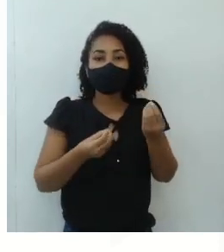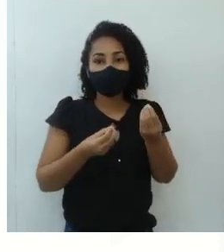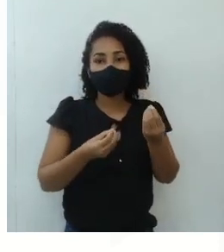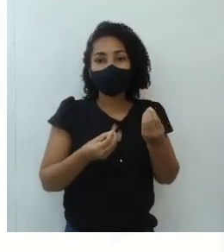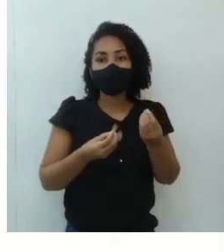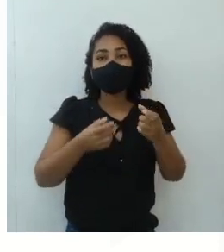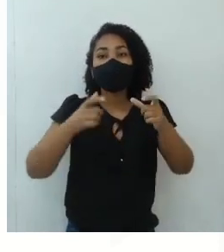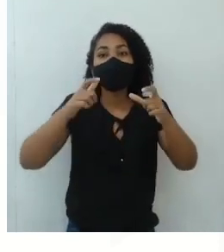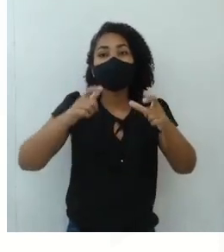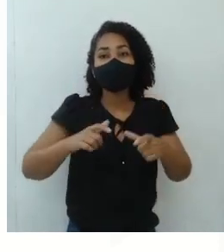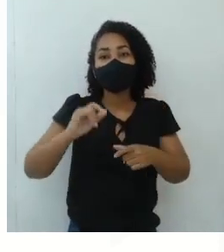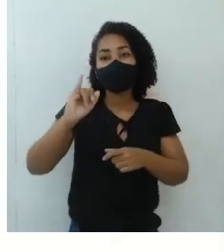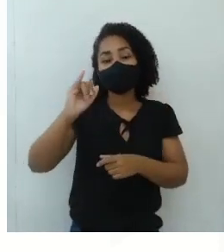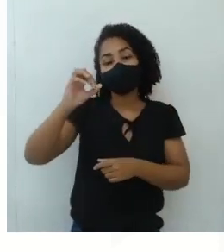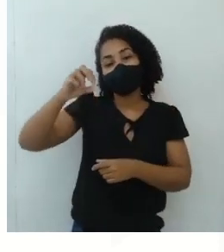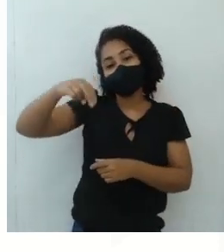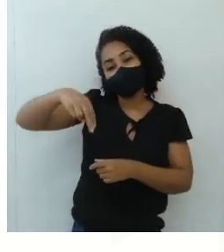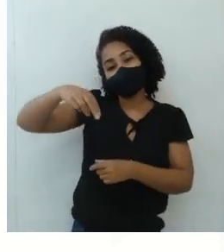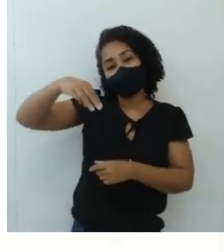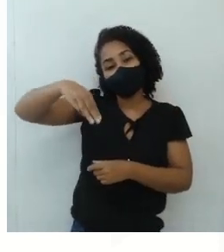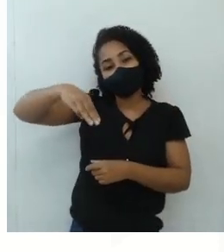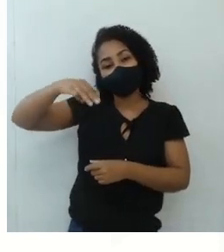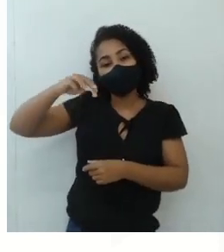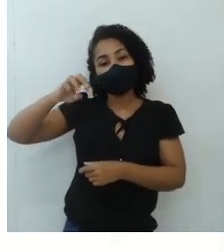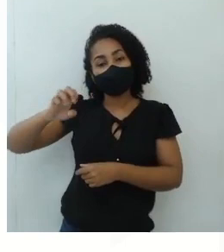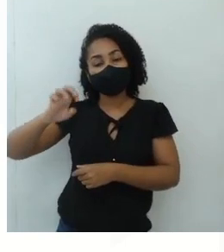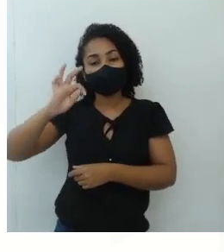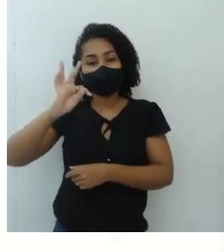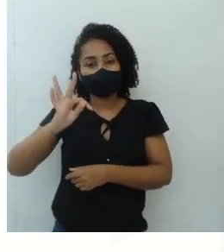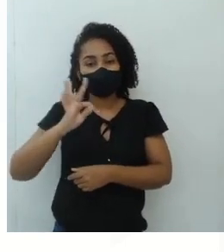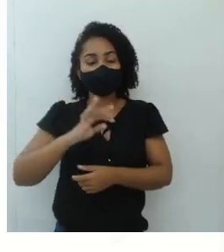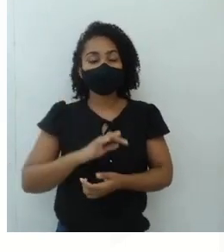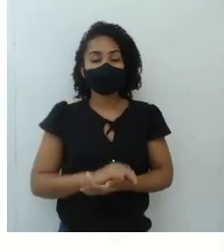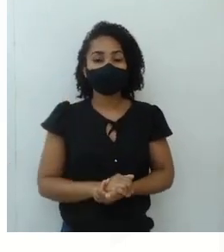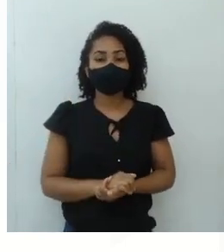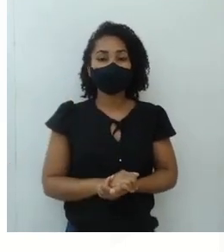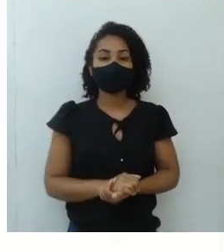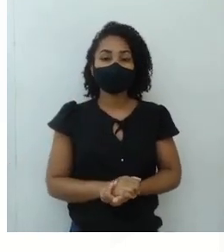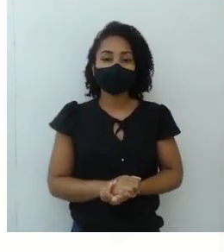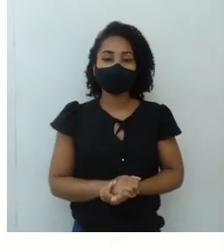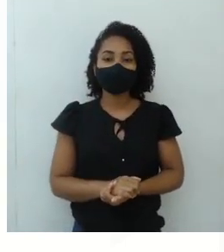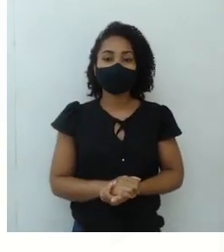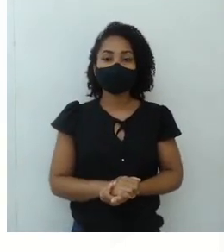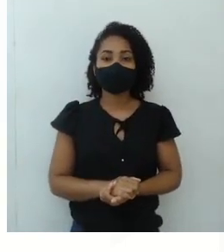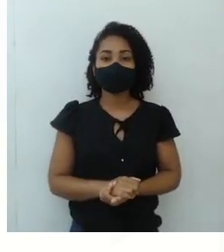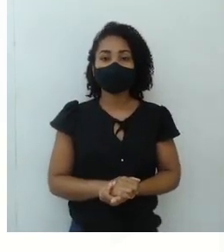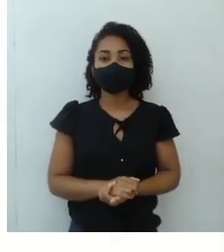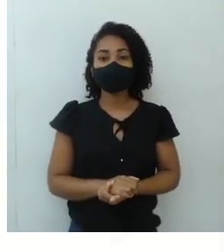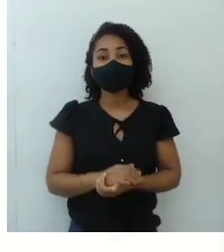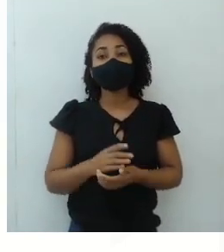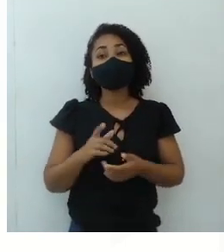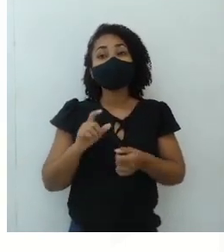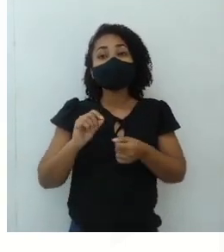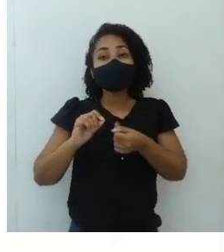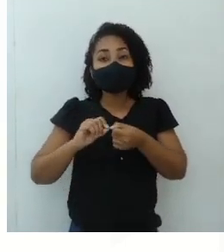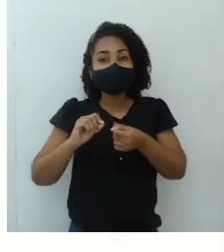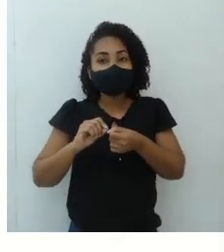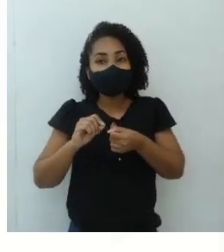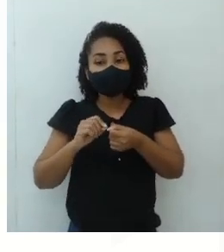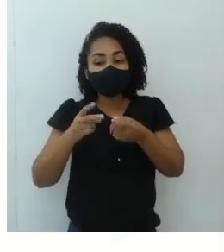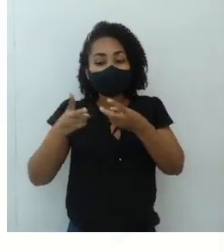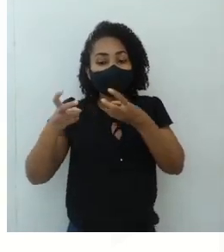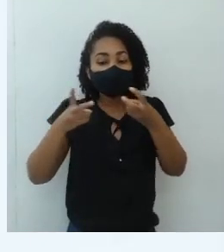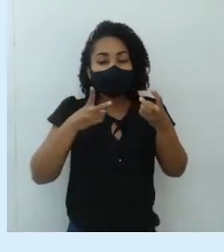Instituto Nacional de Meteorologia, que é chamado de INMET, que vai